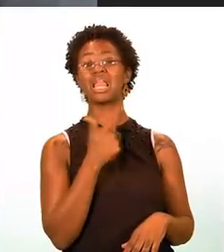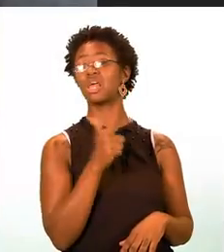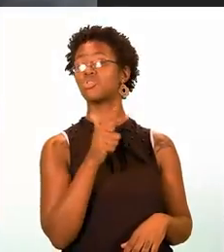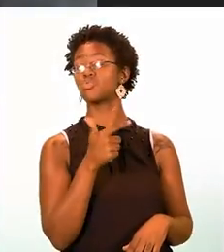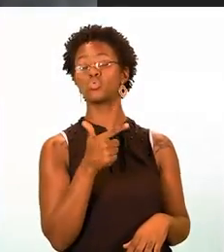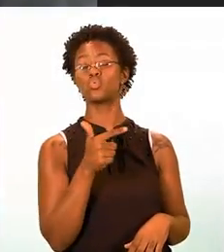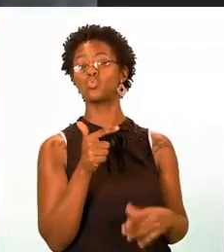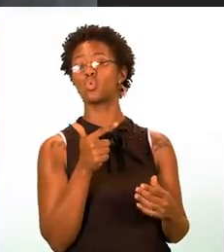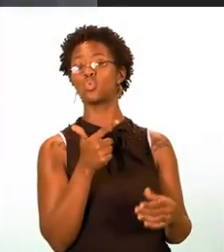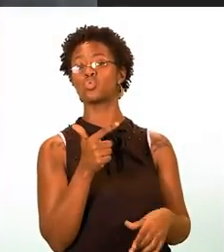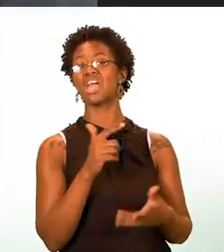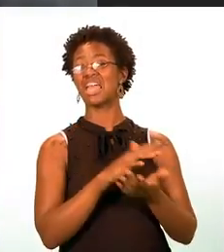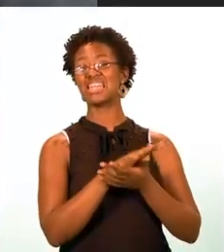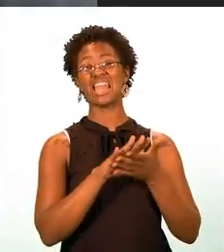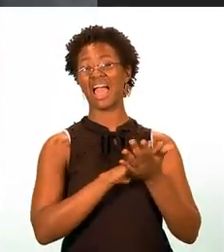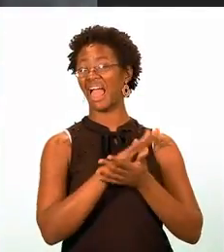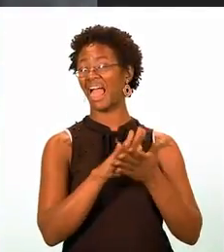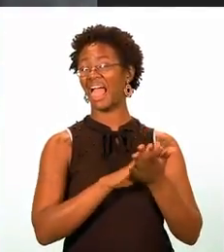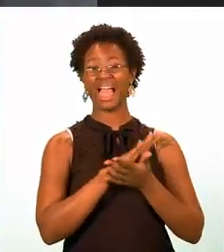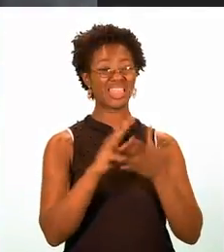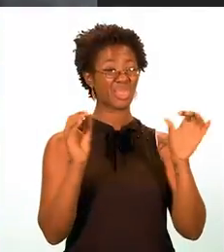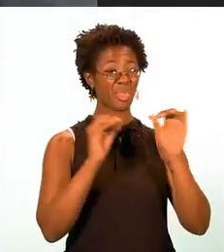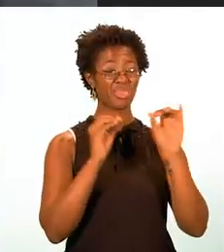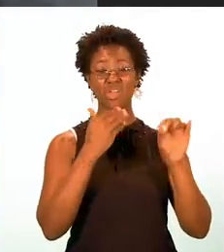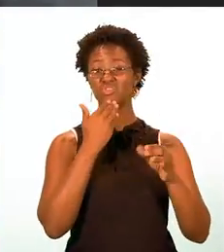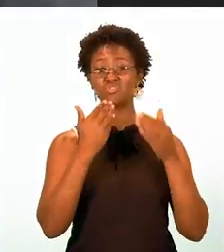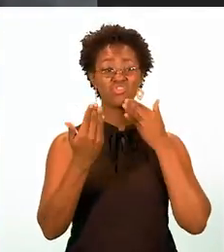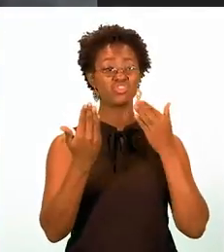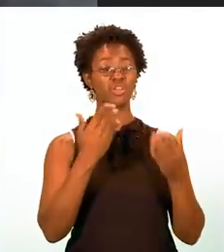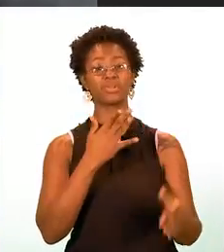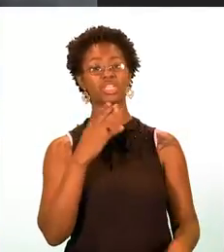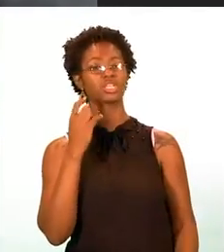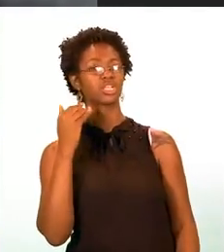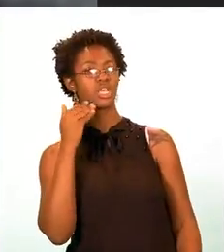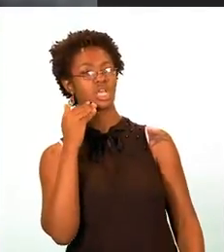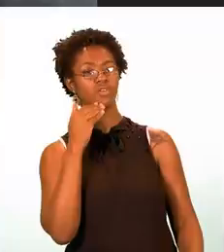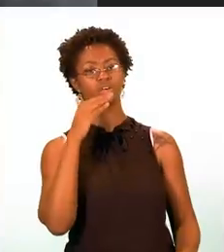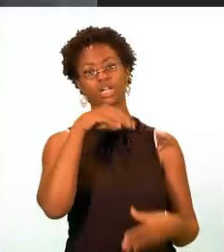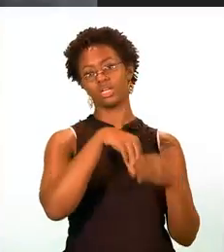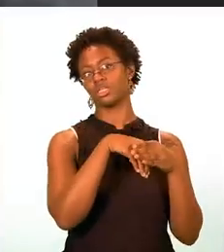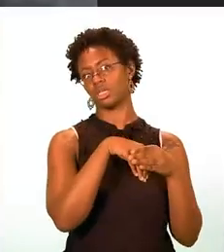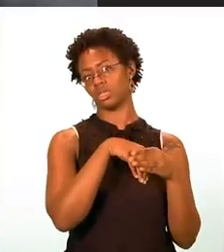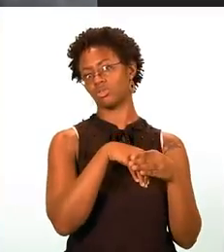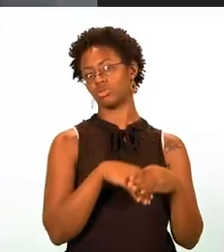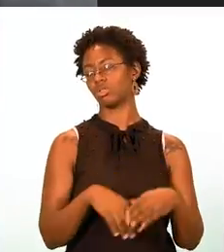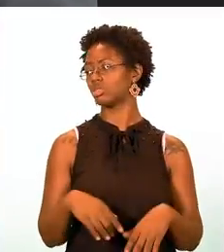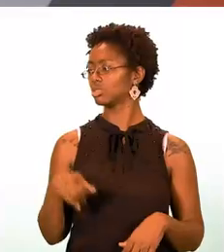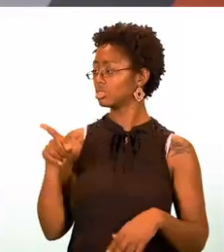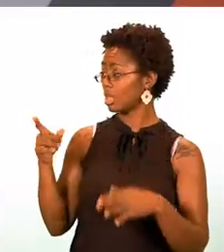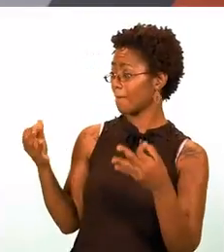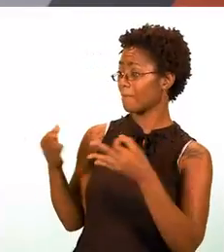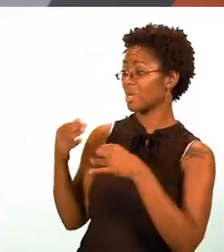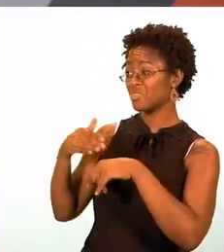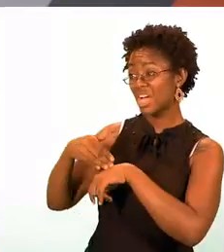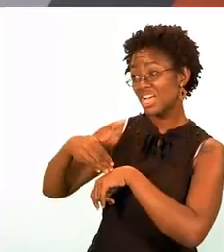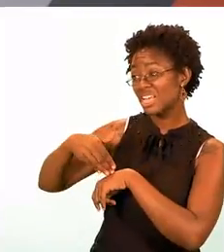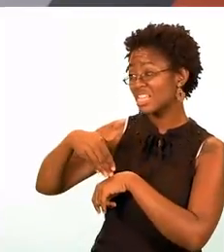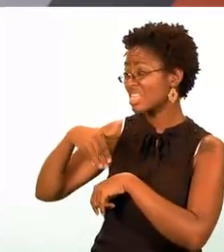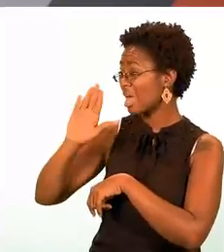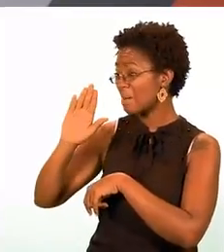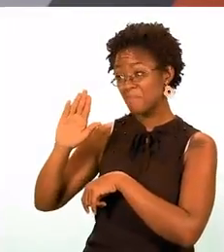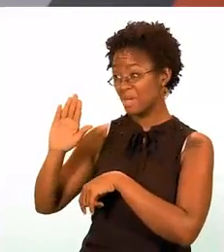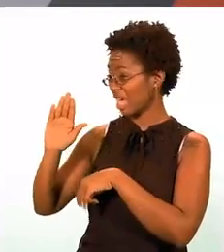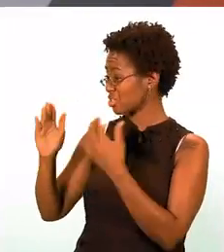ela é isenta de qualquer tipo de inserção aqui dentro. Então, essa é mais perfeita do que o diamante